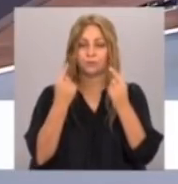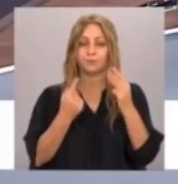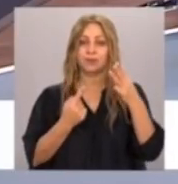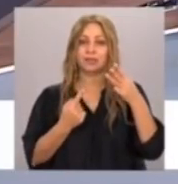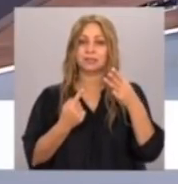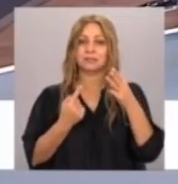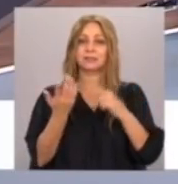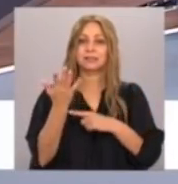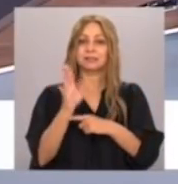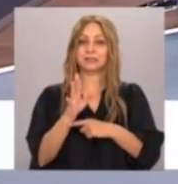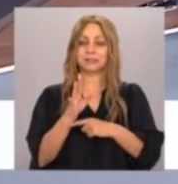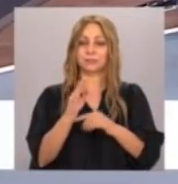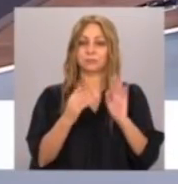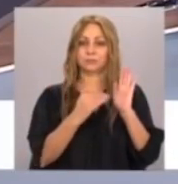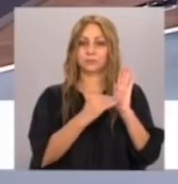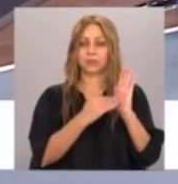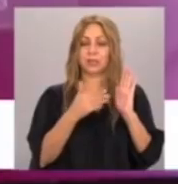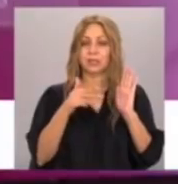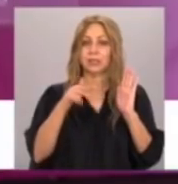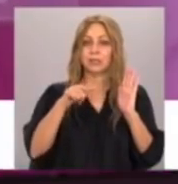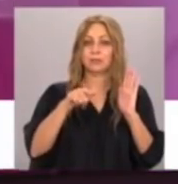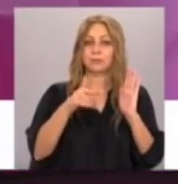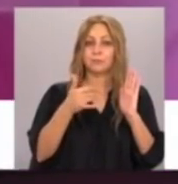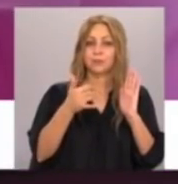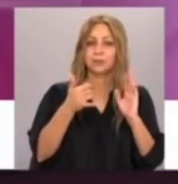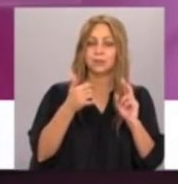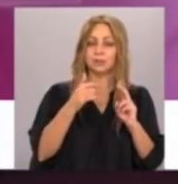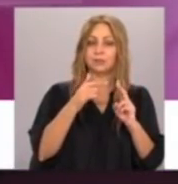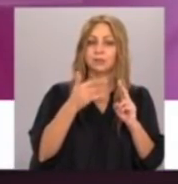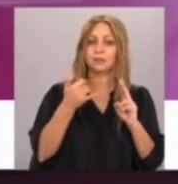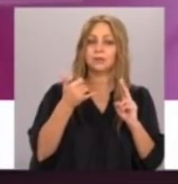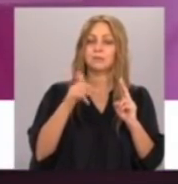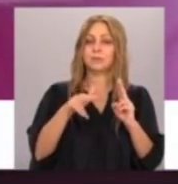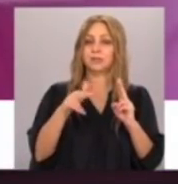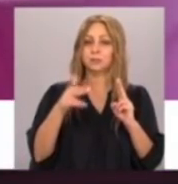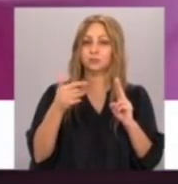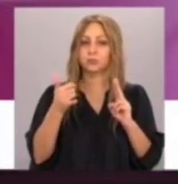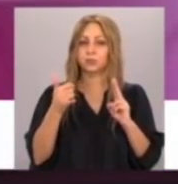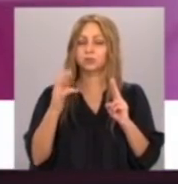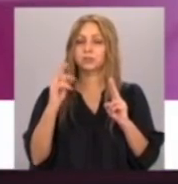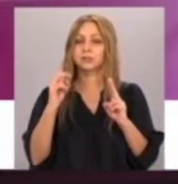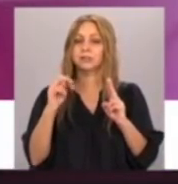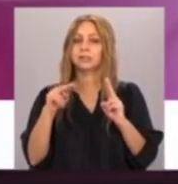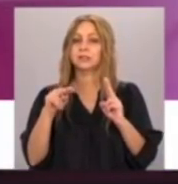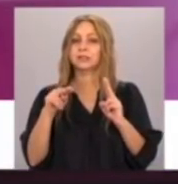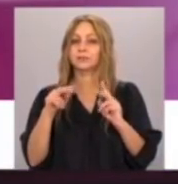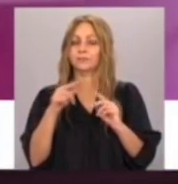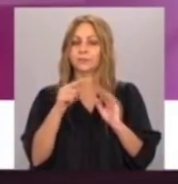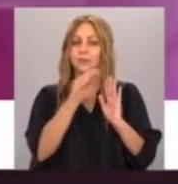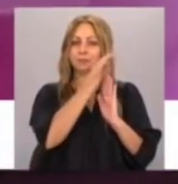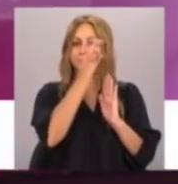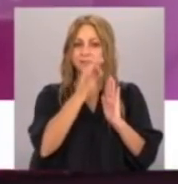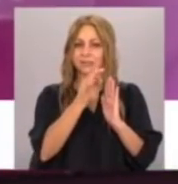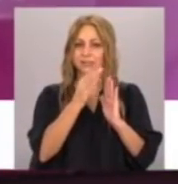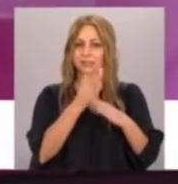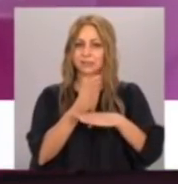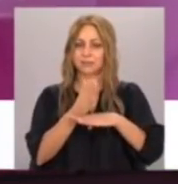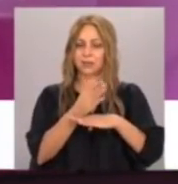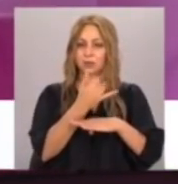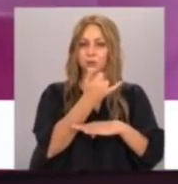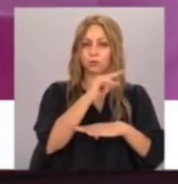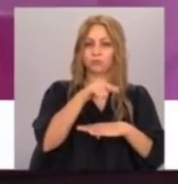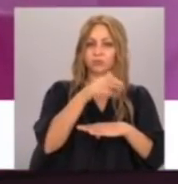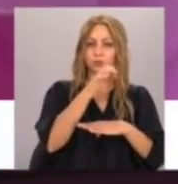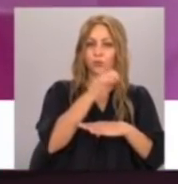800 um ele 1203 1.600 euros e como seria as taxas médias pagas para as pessoas vão de